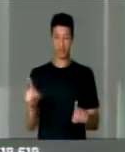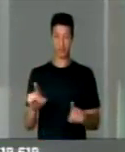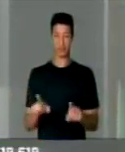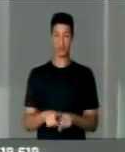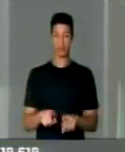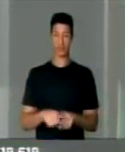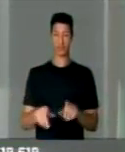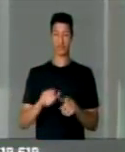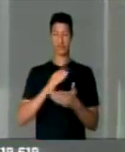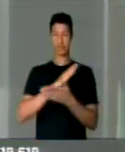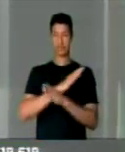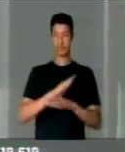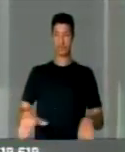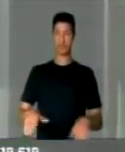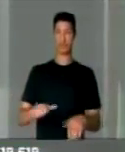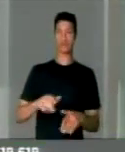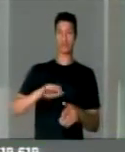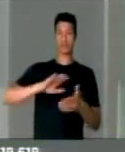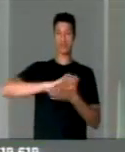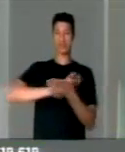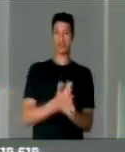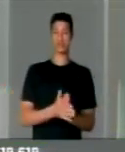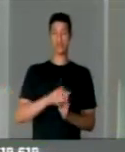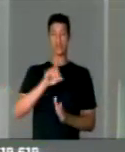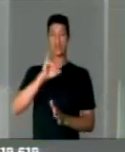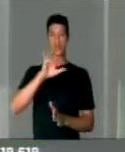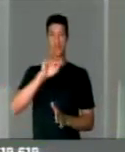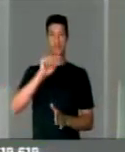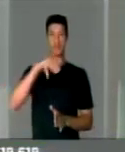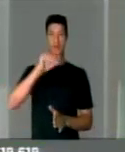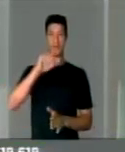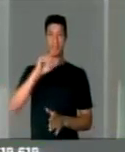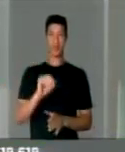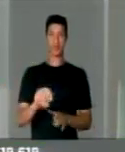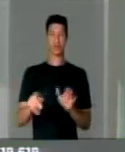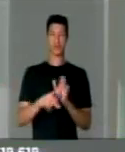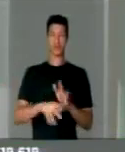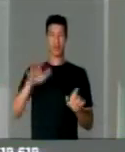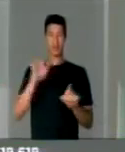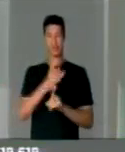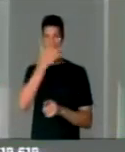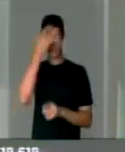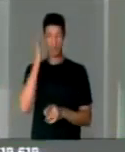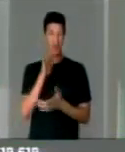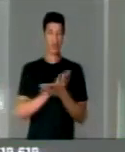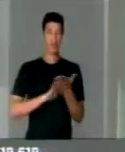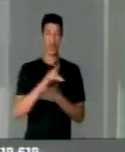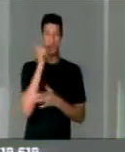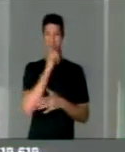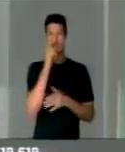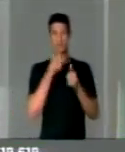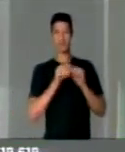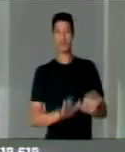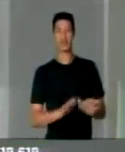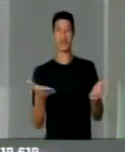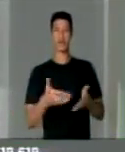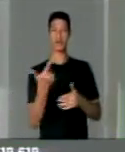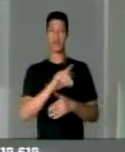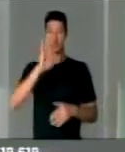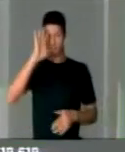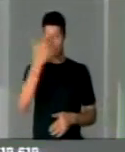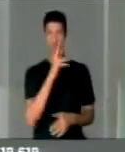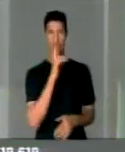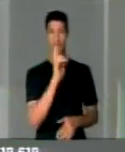seja vilipendiado, caluniado, difamado, agredindo inclusive pessoas de bem. Nenhuma mentira ficará sem a